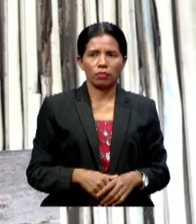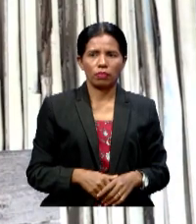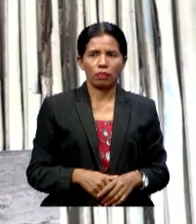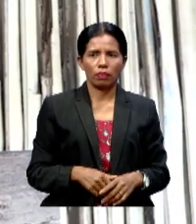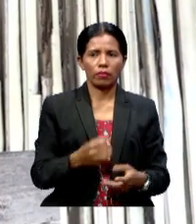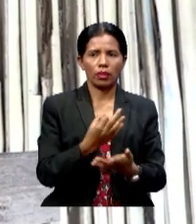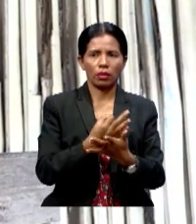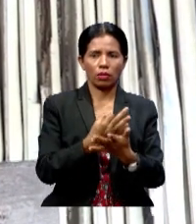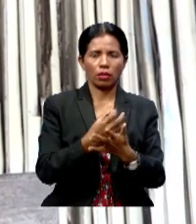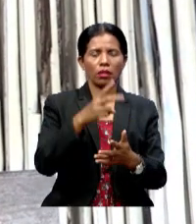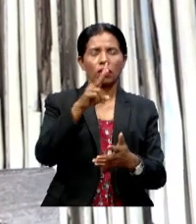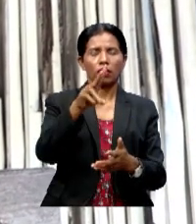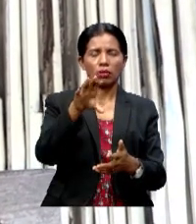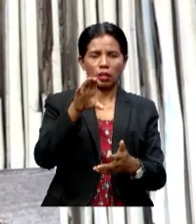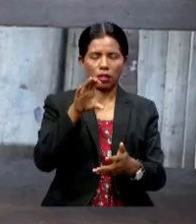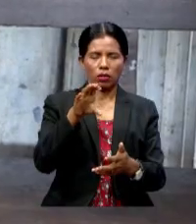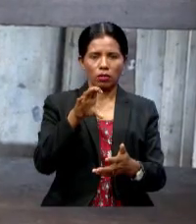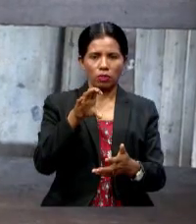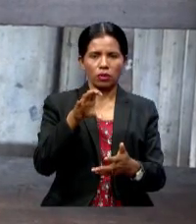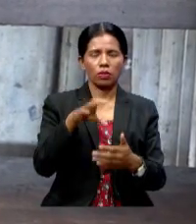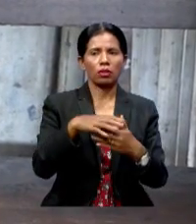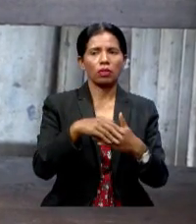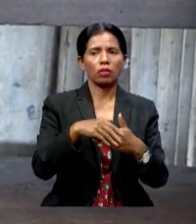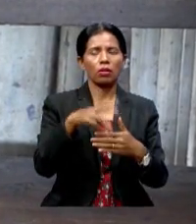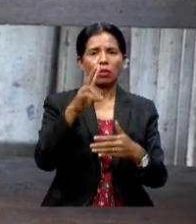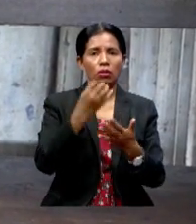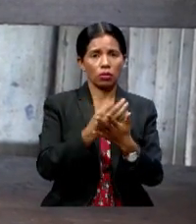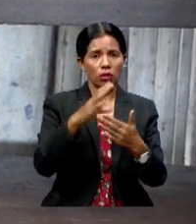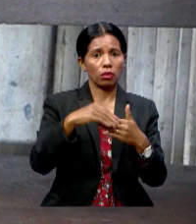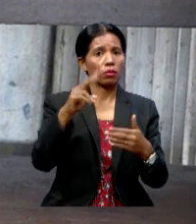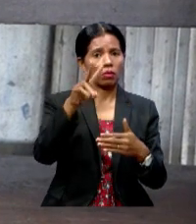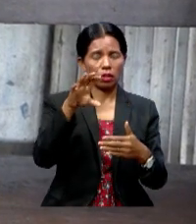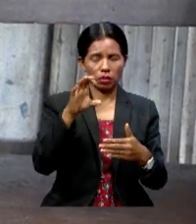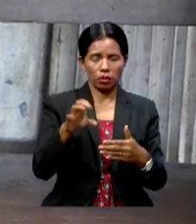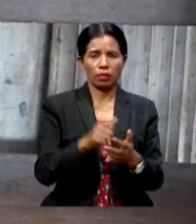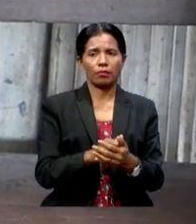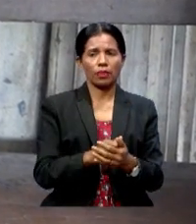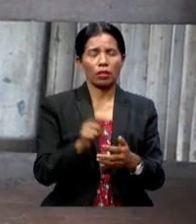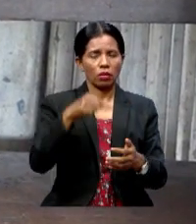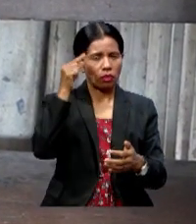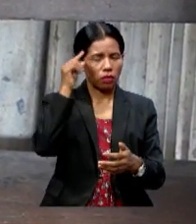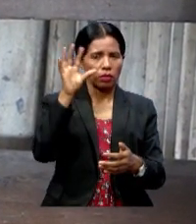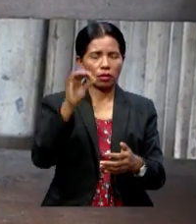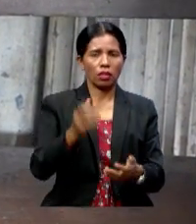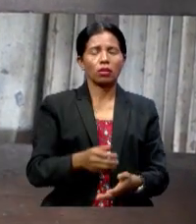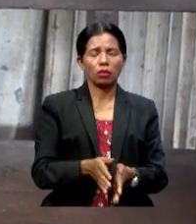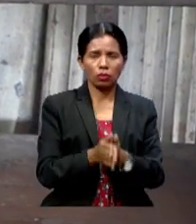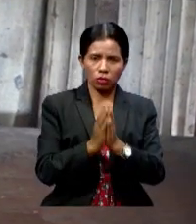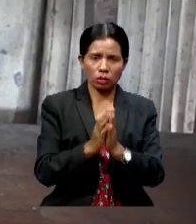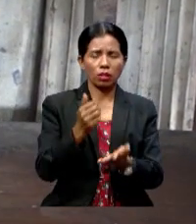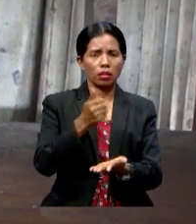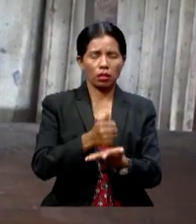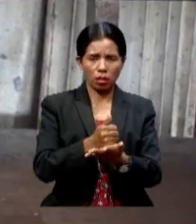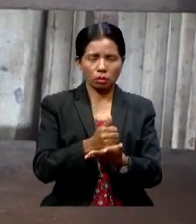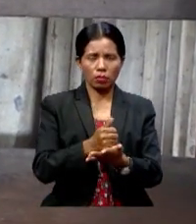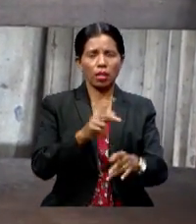Subsídio ba $200 de. Delegada aldeia la sesu su governo da CIA, a total importância ba ema